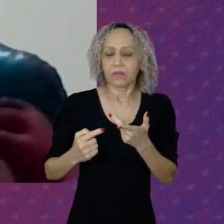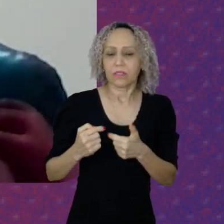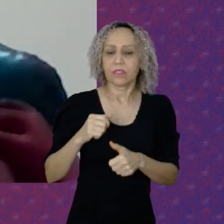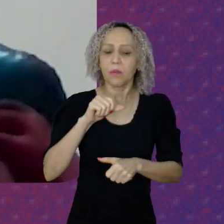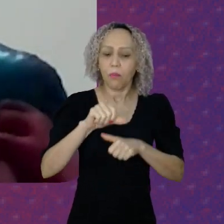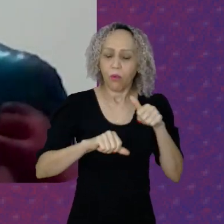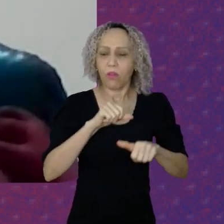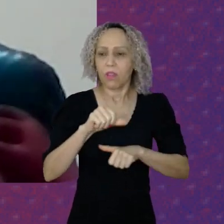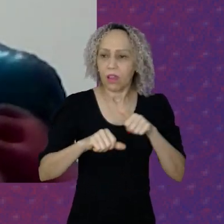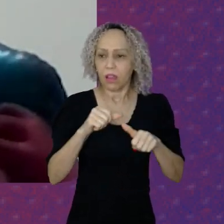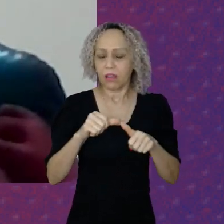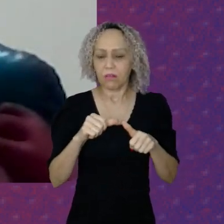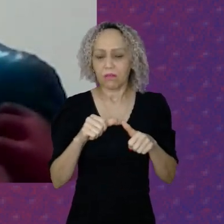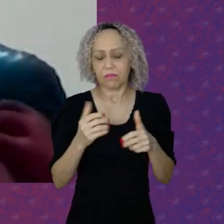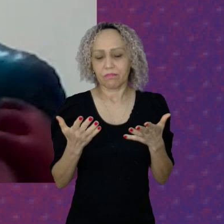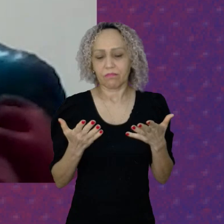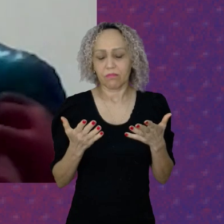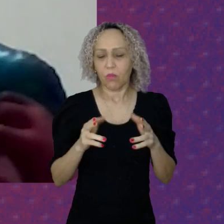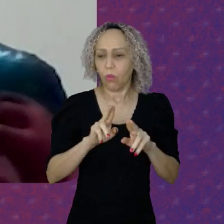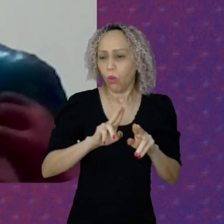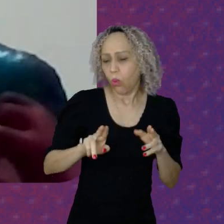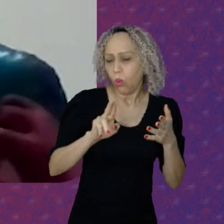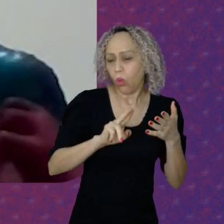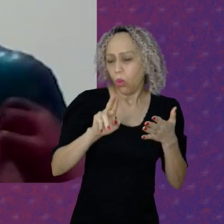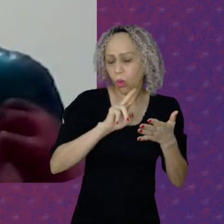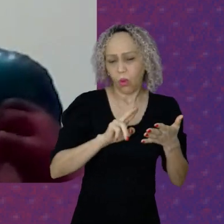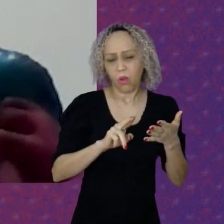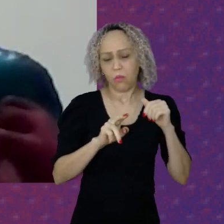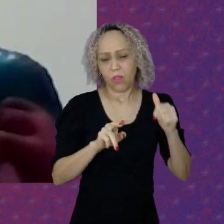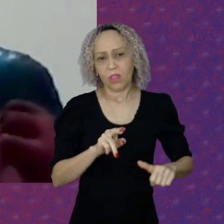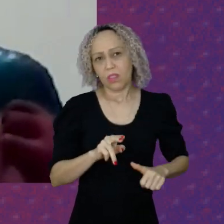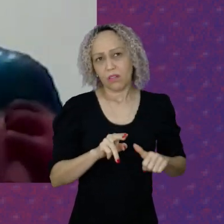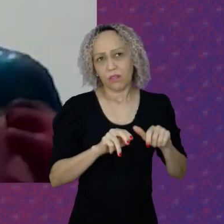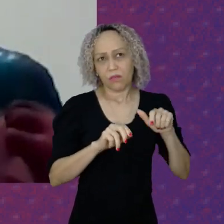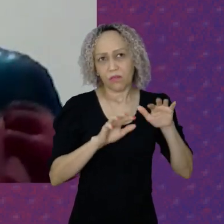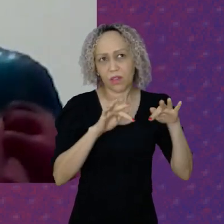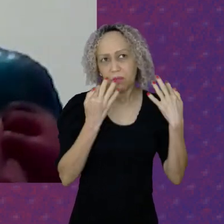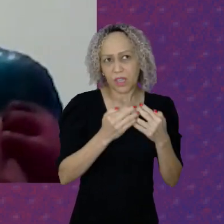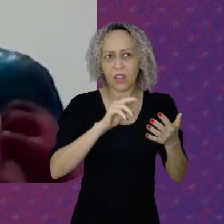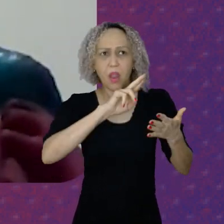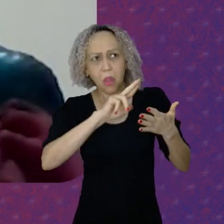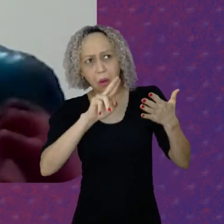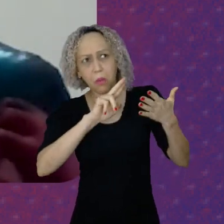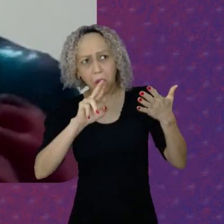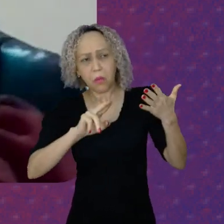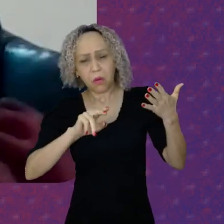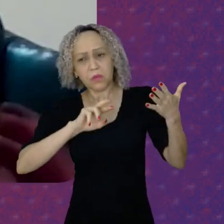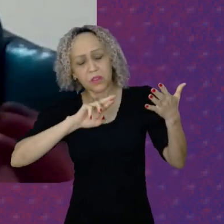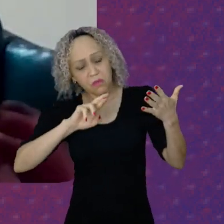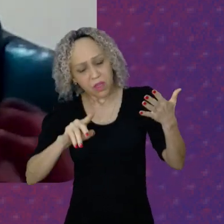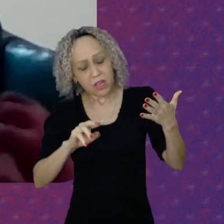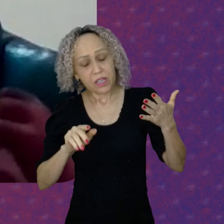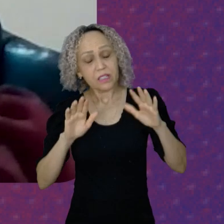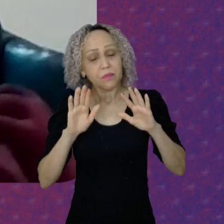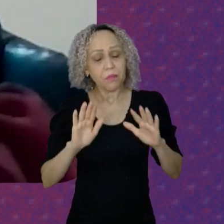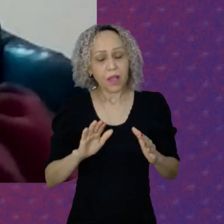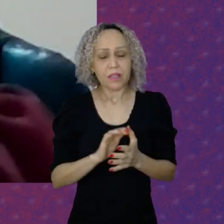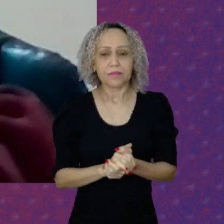mudanças, né, nomenclaturas. Então, eu acho que é importante a gente compreender inicialmente sobre